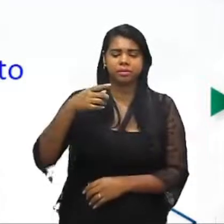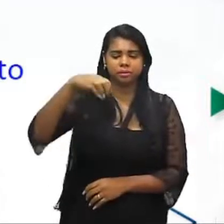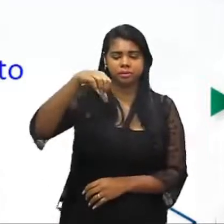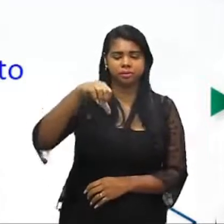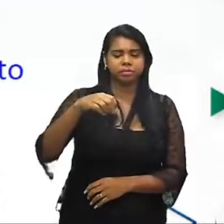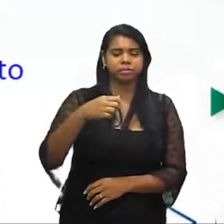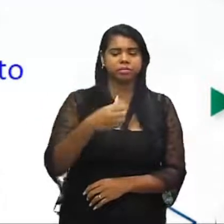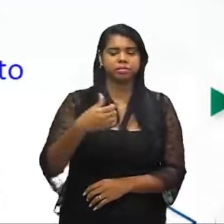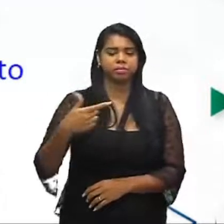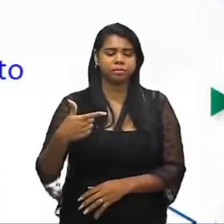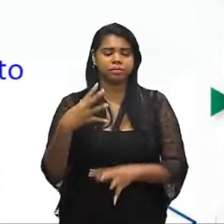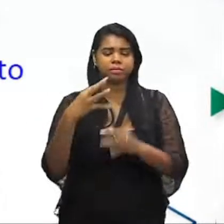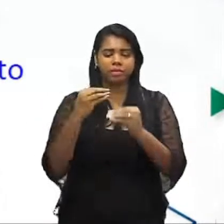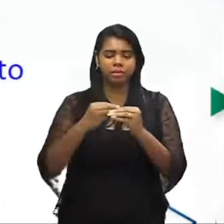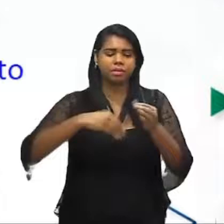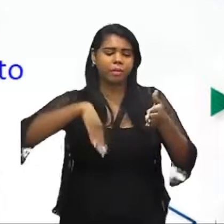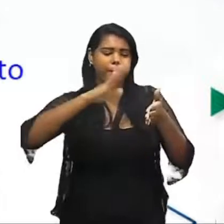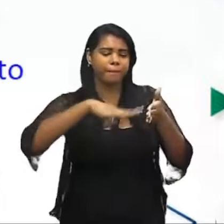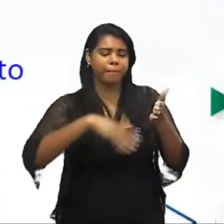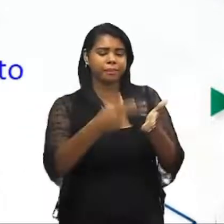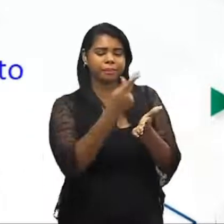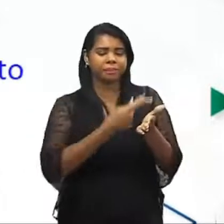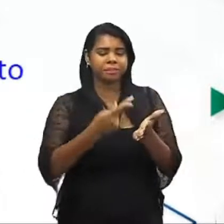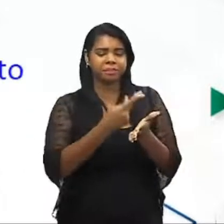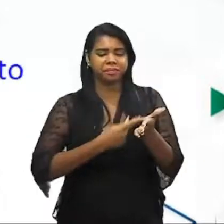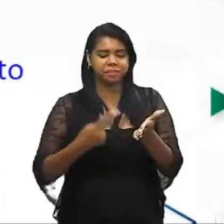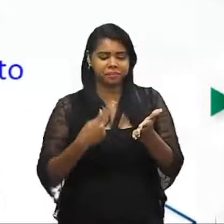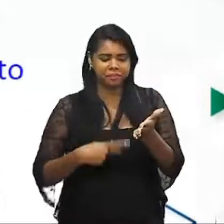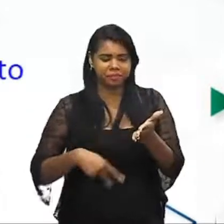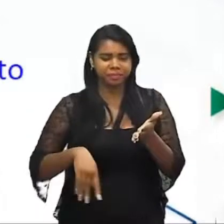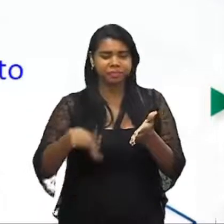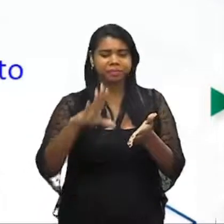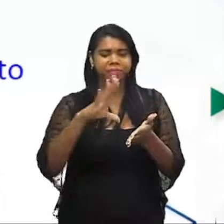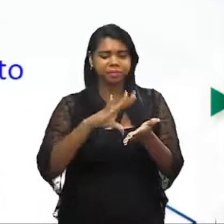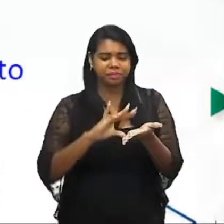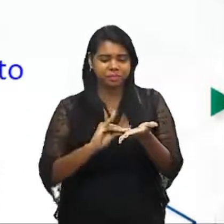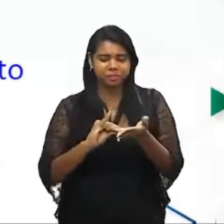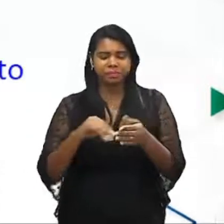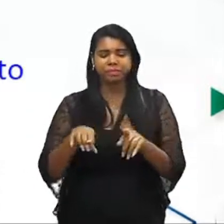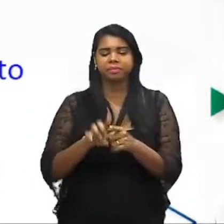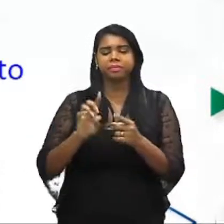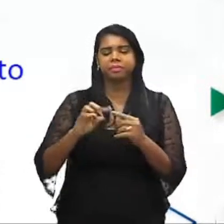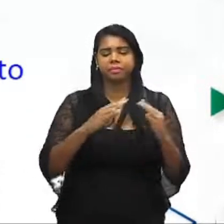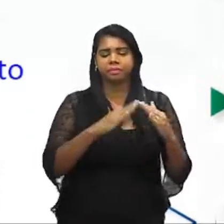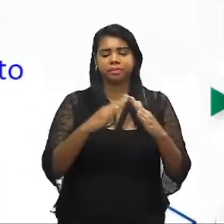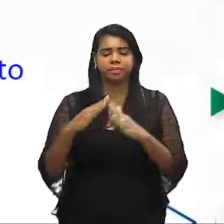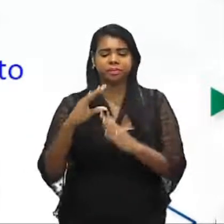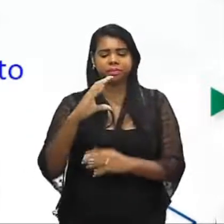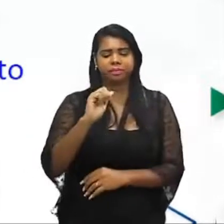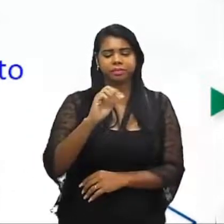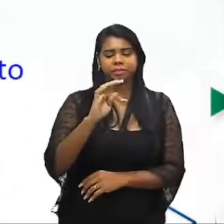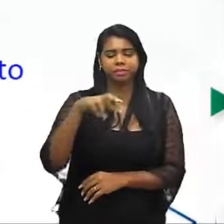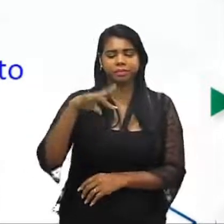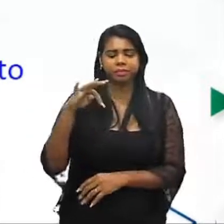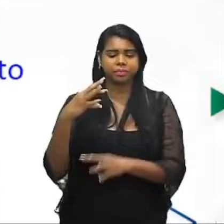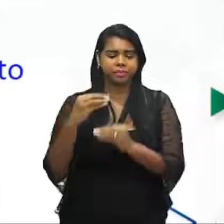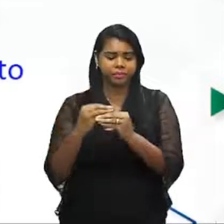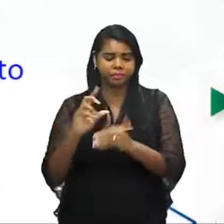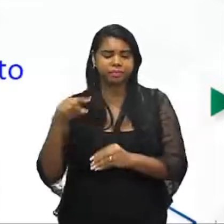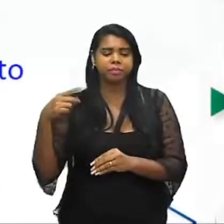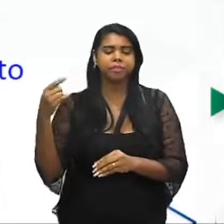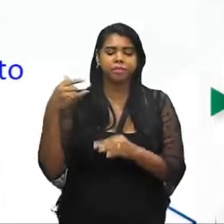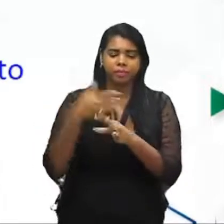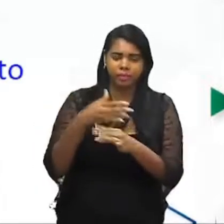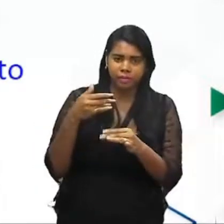1912, e ele foi pintor, desenhista e cartazista. Ele morou em Catende e depois veio para